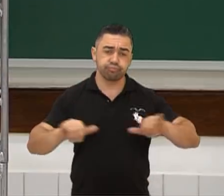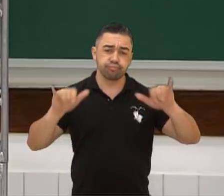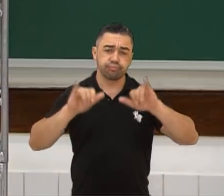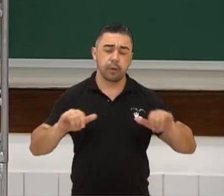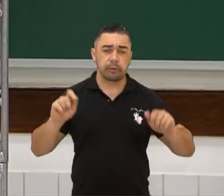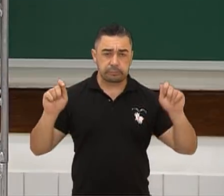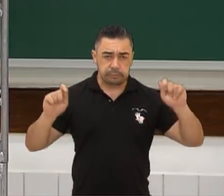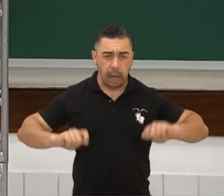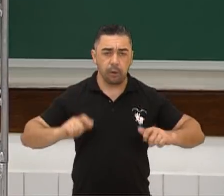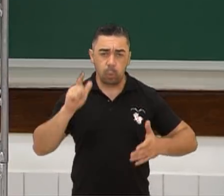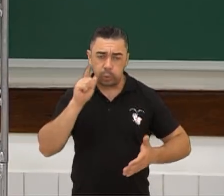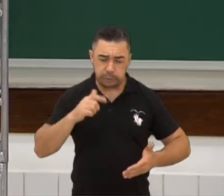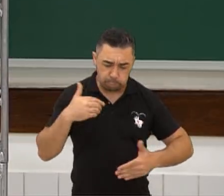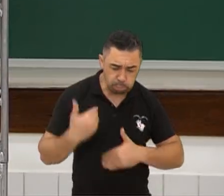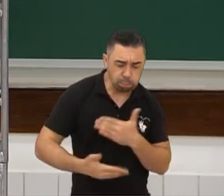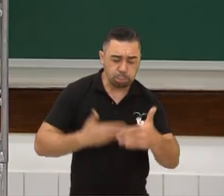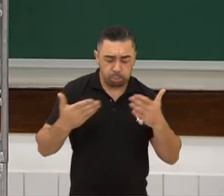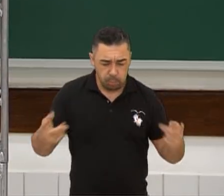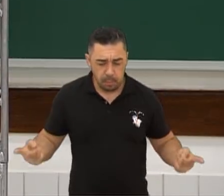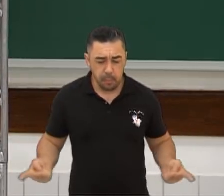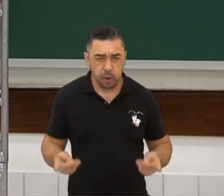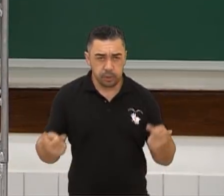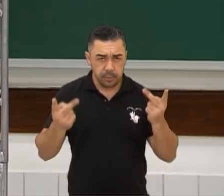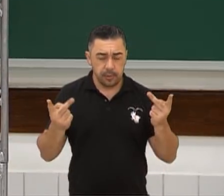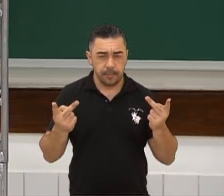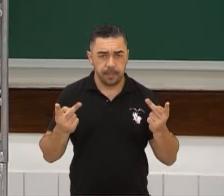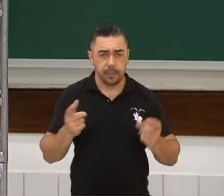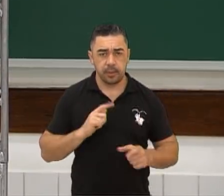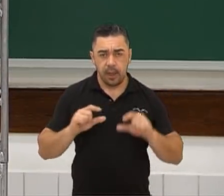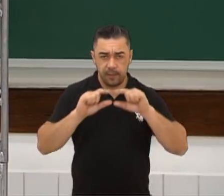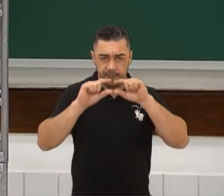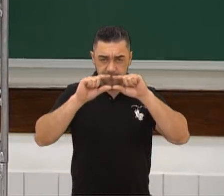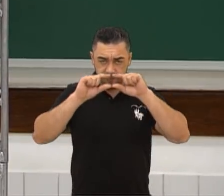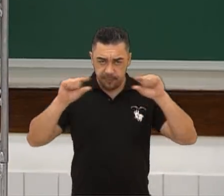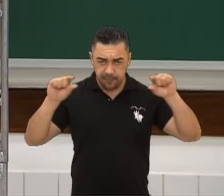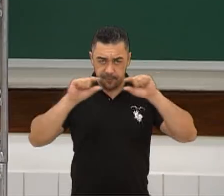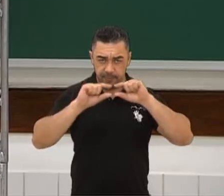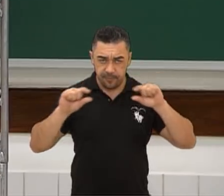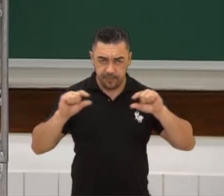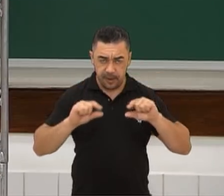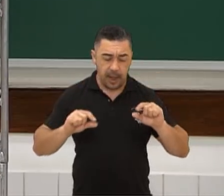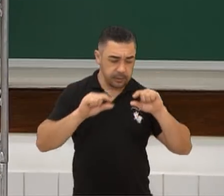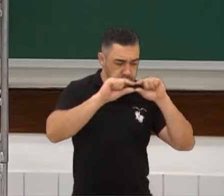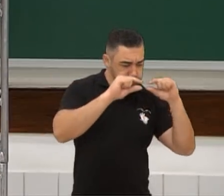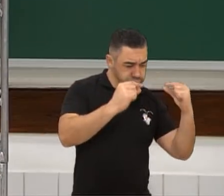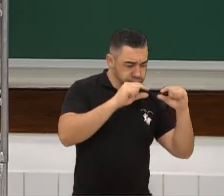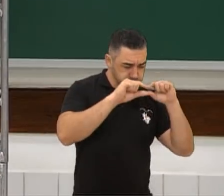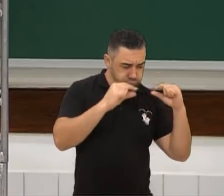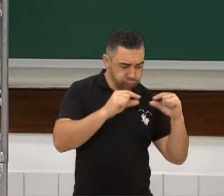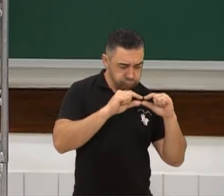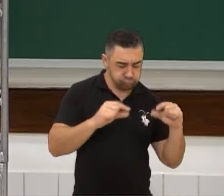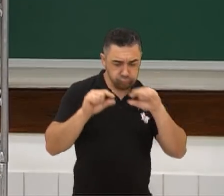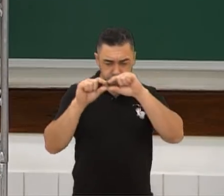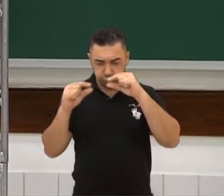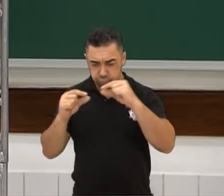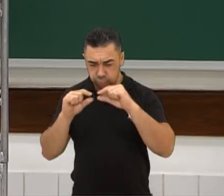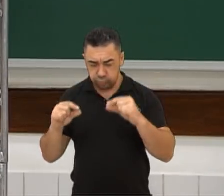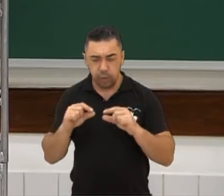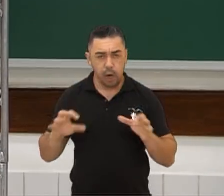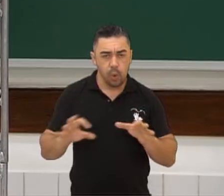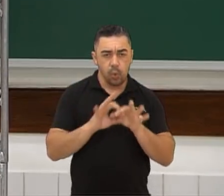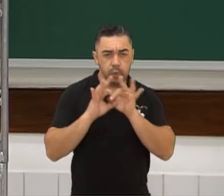prosperidade. As frases em alfabeto cirílico, que você provavelmente não vai conseguir ler, mas diz sobre essa união